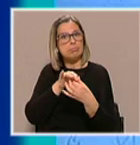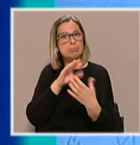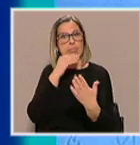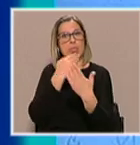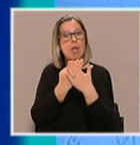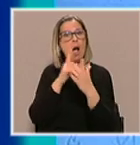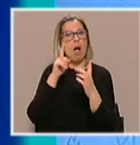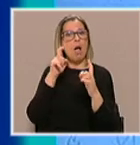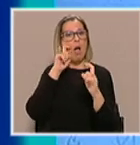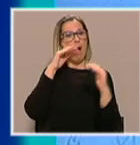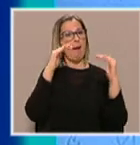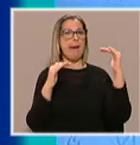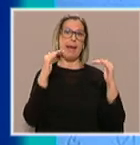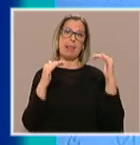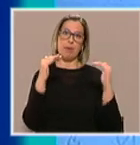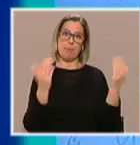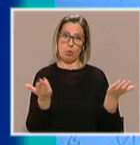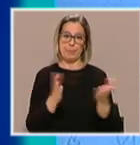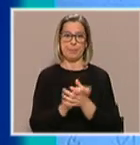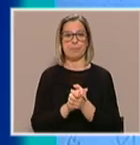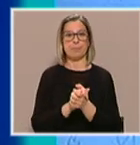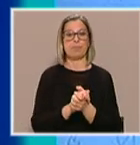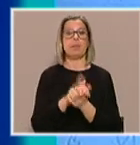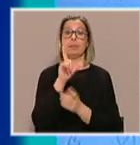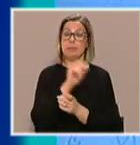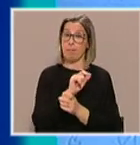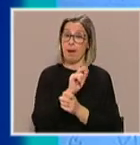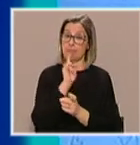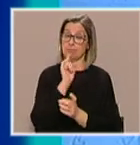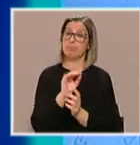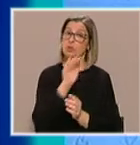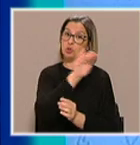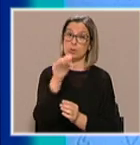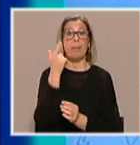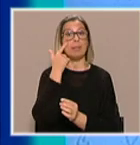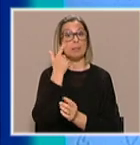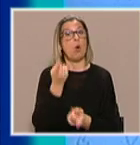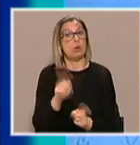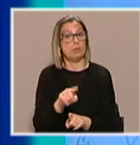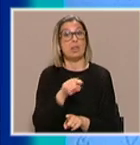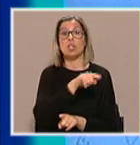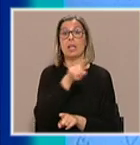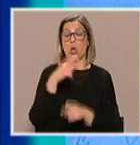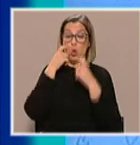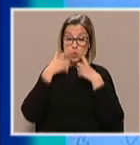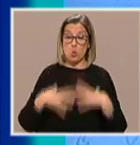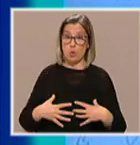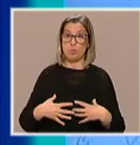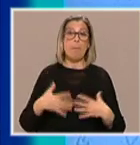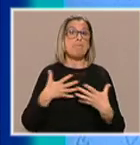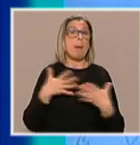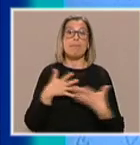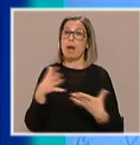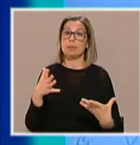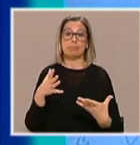nossa homeostasia. Relembrar, mais uma vez, que o organismo reage sempre,